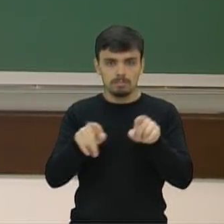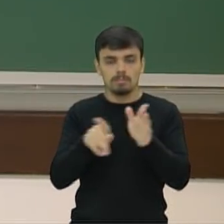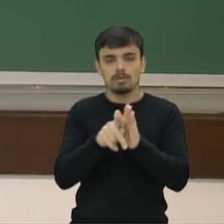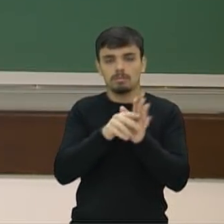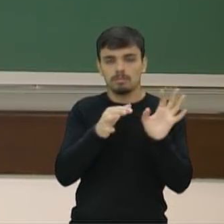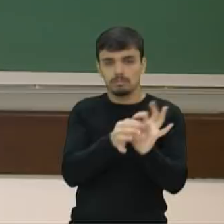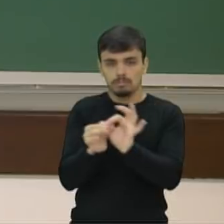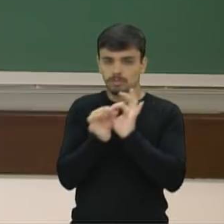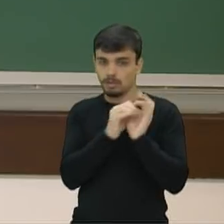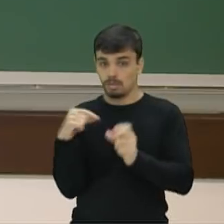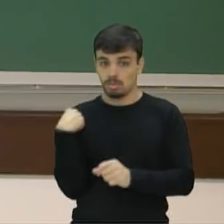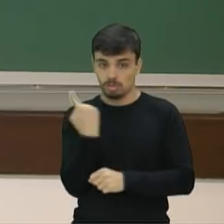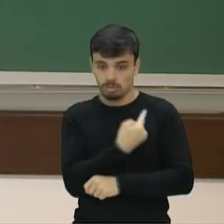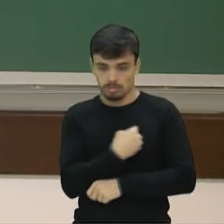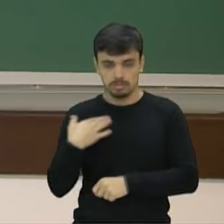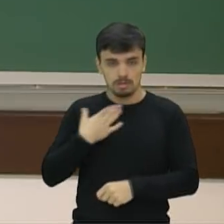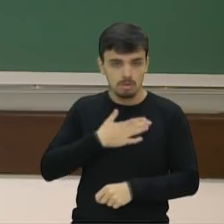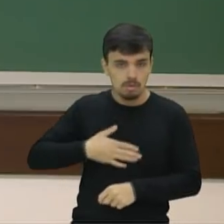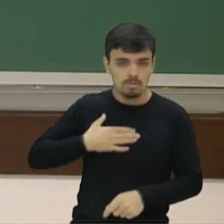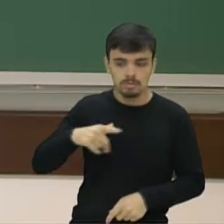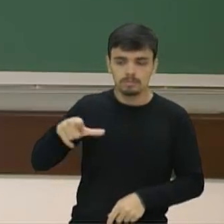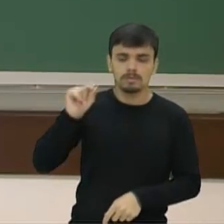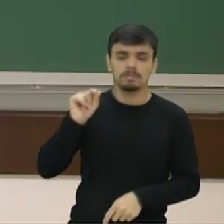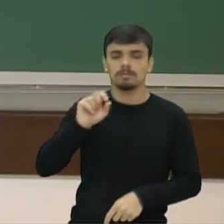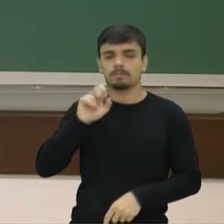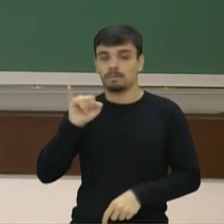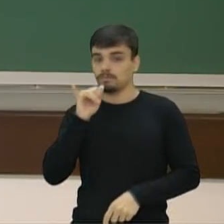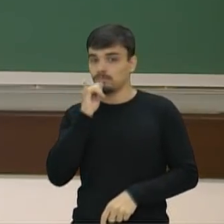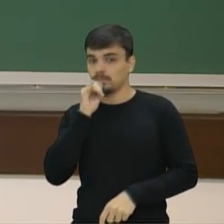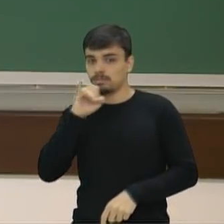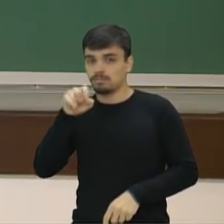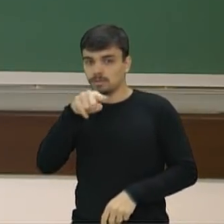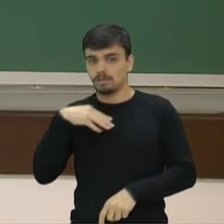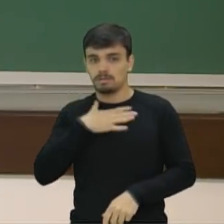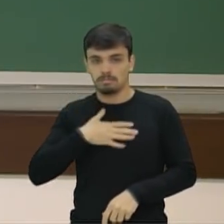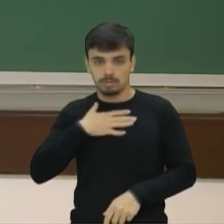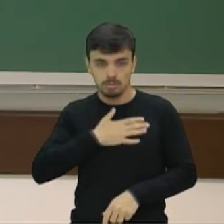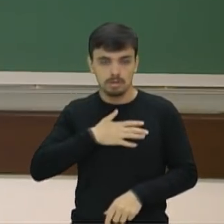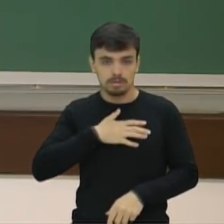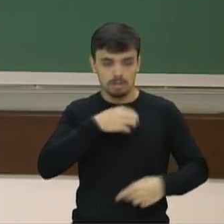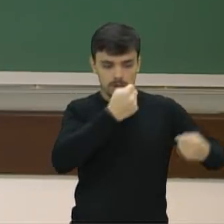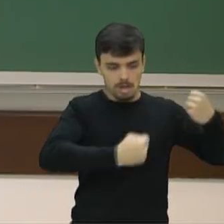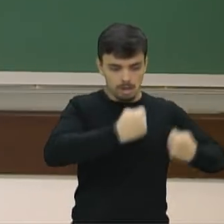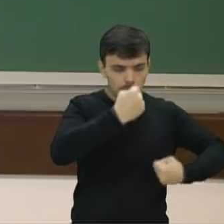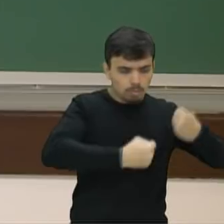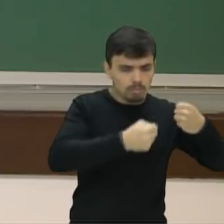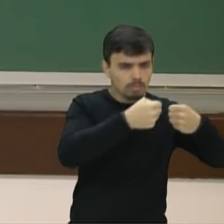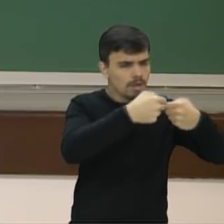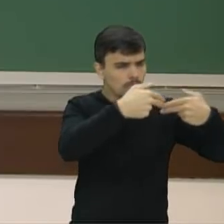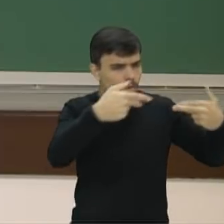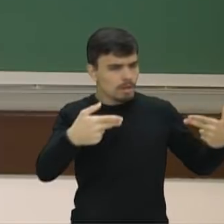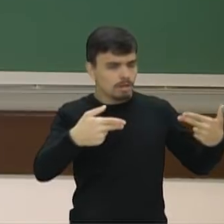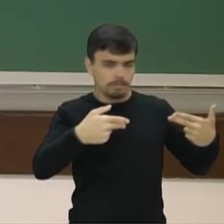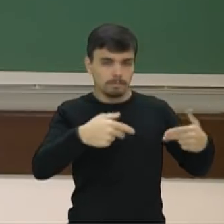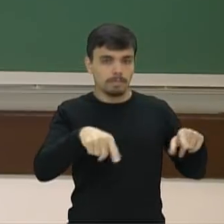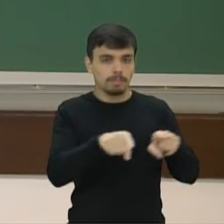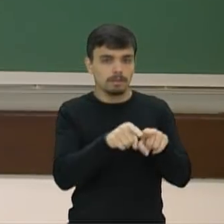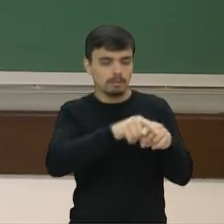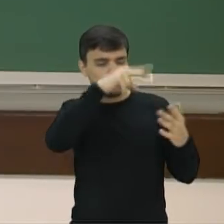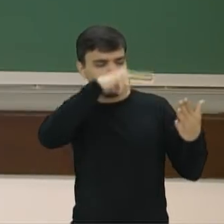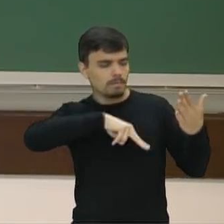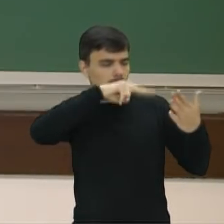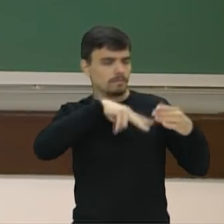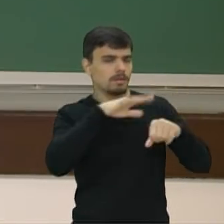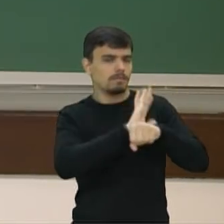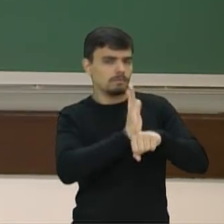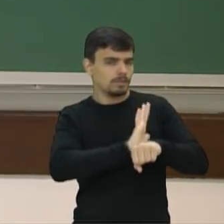acordo com a nossa preferência. Então, se você é uma pessoa que gosta muito de automóveis, do mundo automobilístico, e fica assistindo